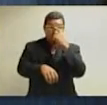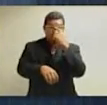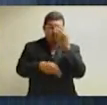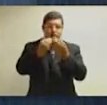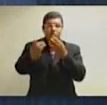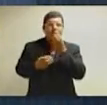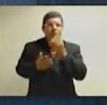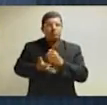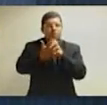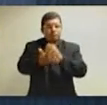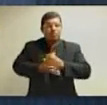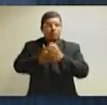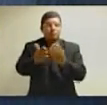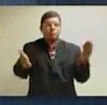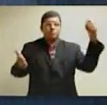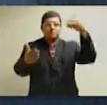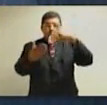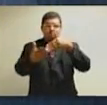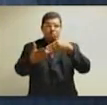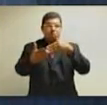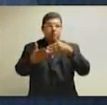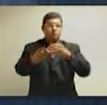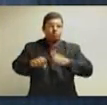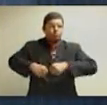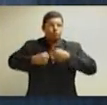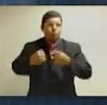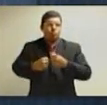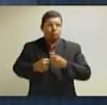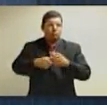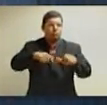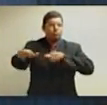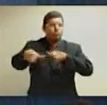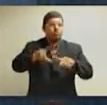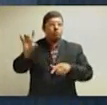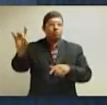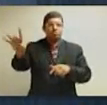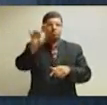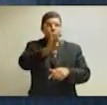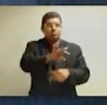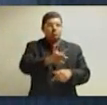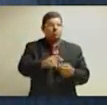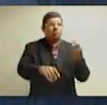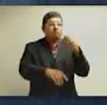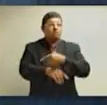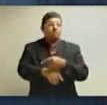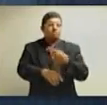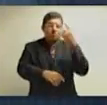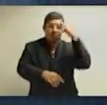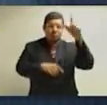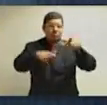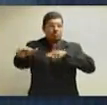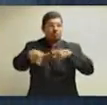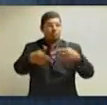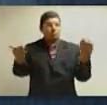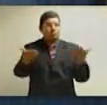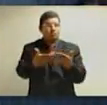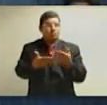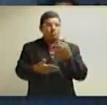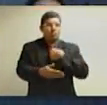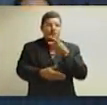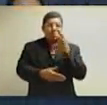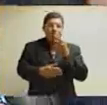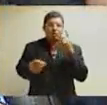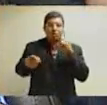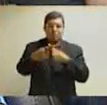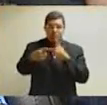como beneficiário final do esforço e do suor de cada um desses e dessas trabalhadoras. E eu